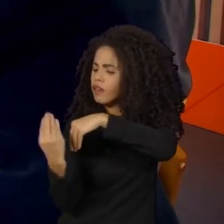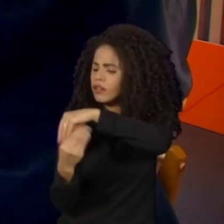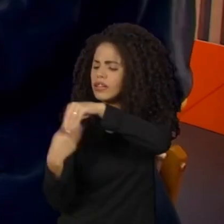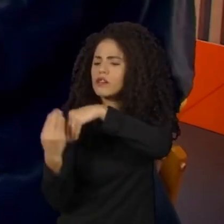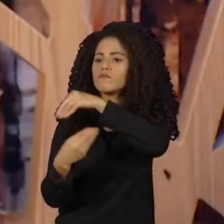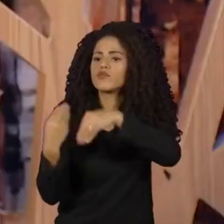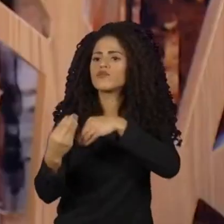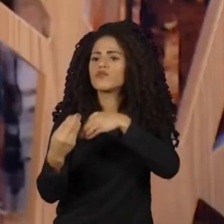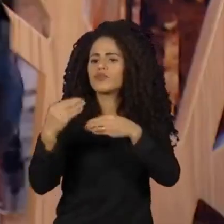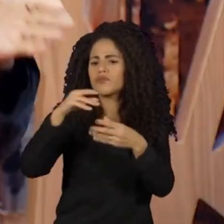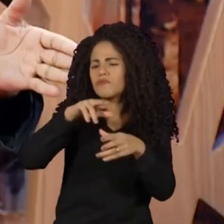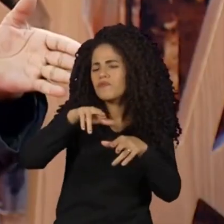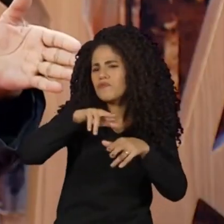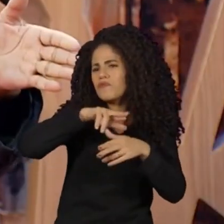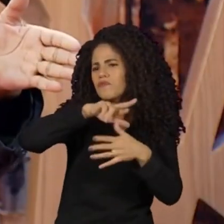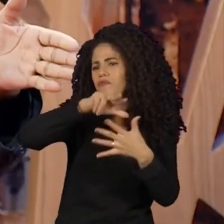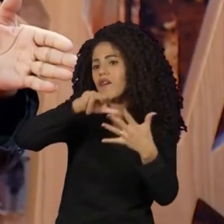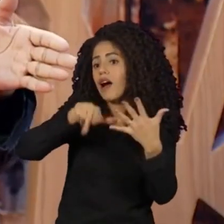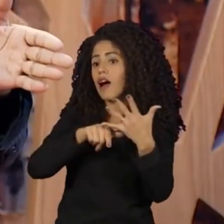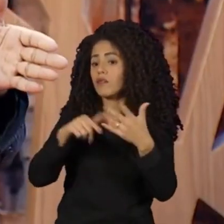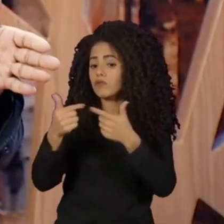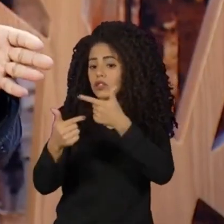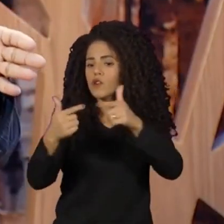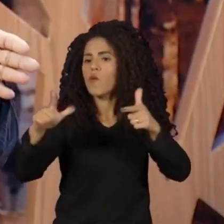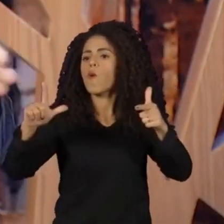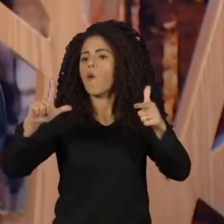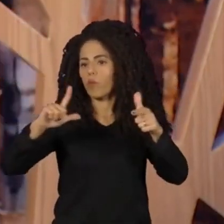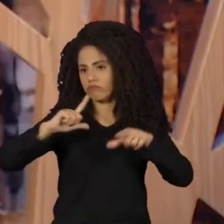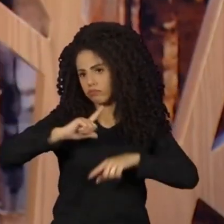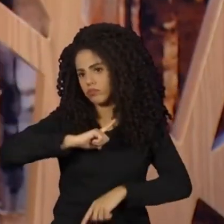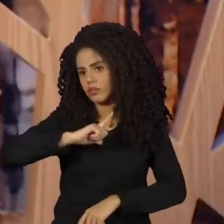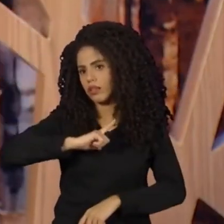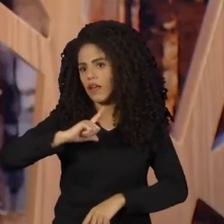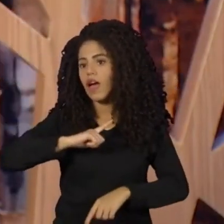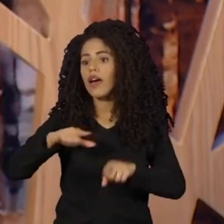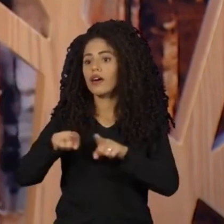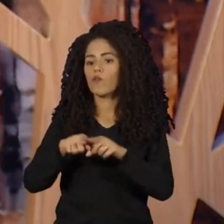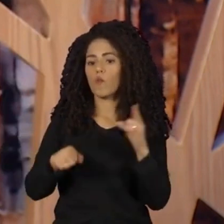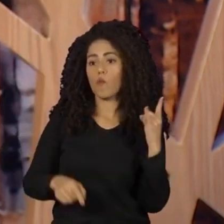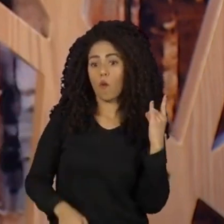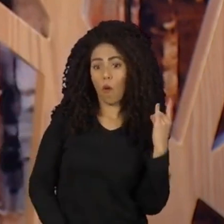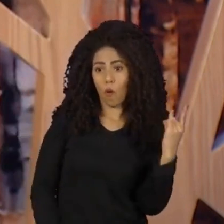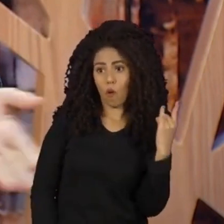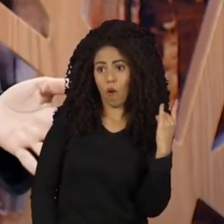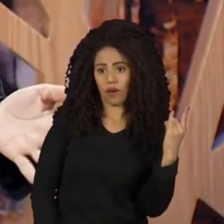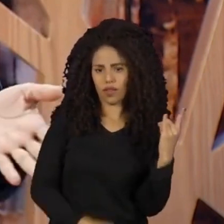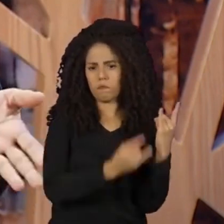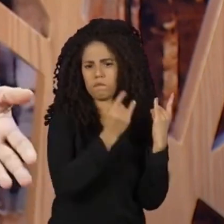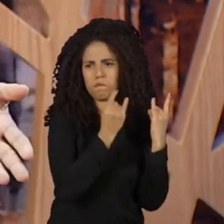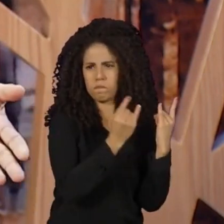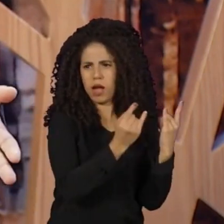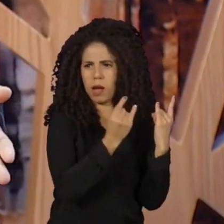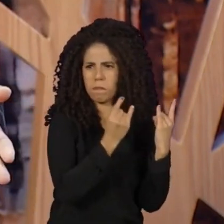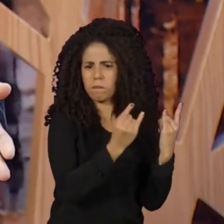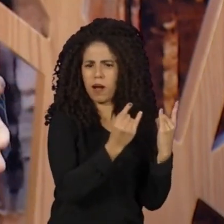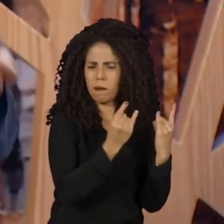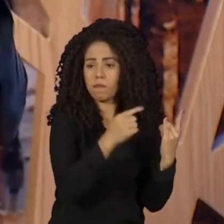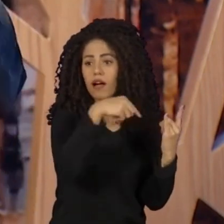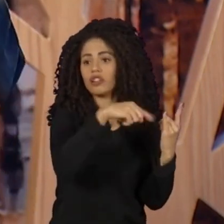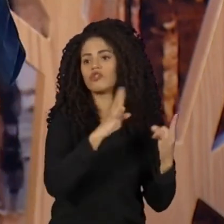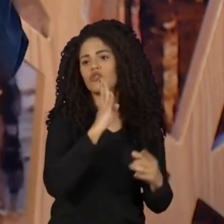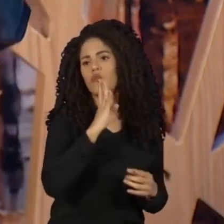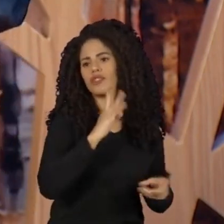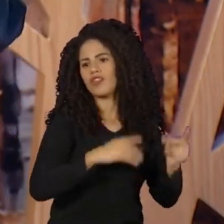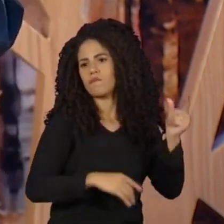de vários porque tinha o outro o outro segmento também que era o rock o propriamente dito ok how né que é o